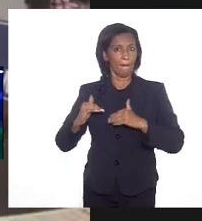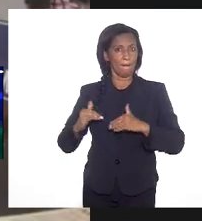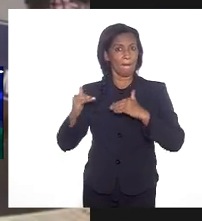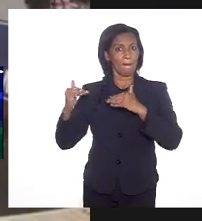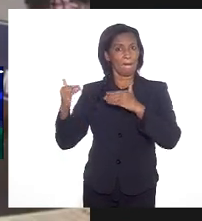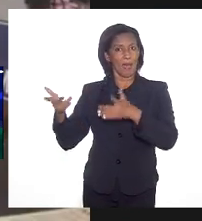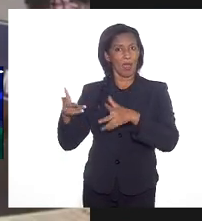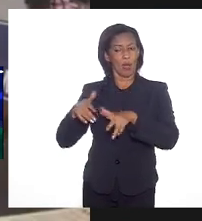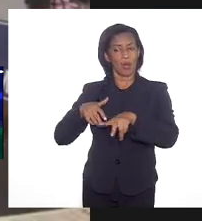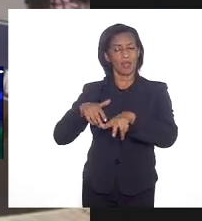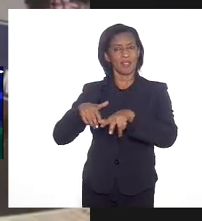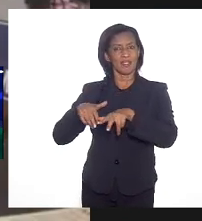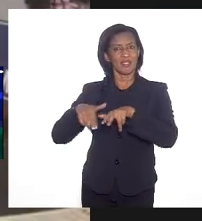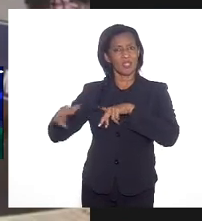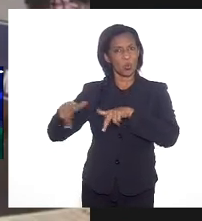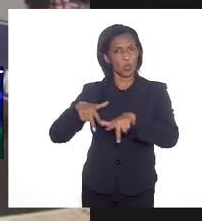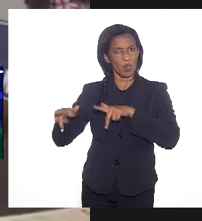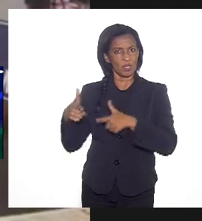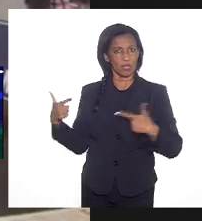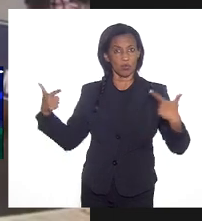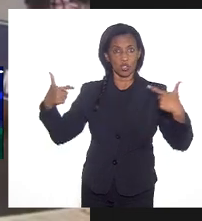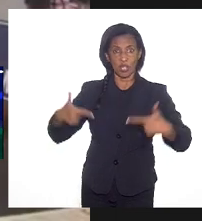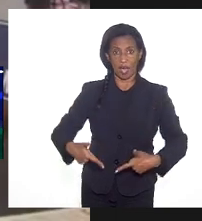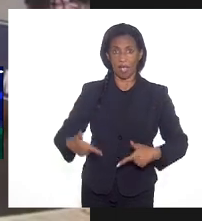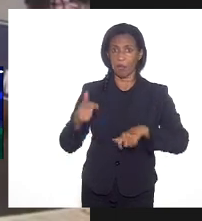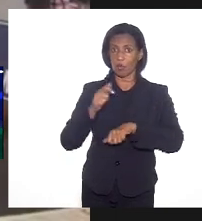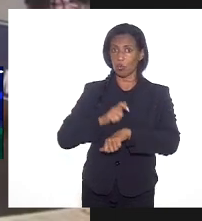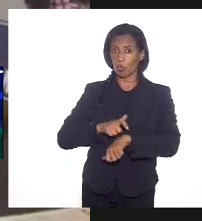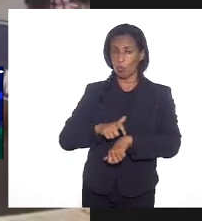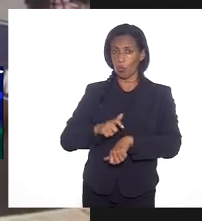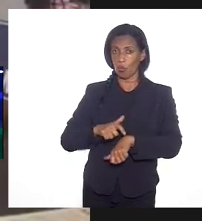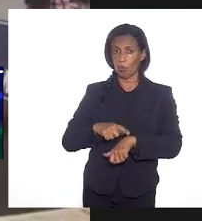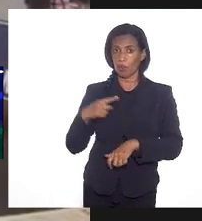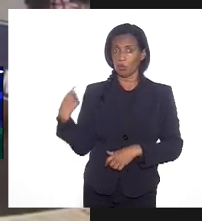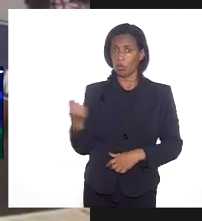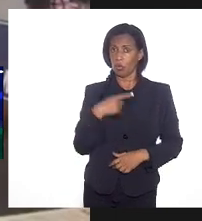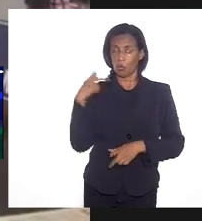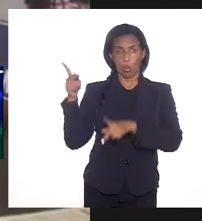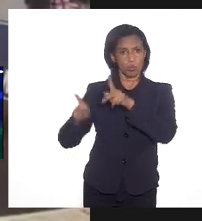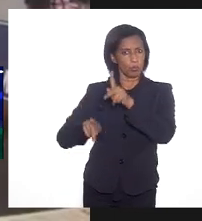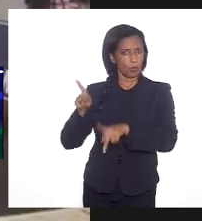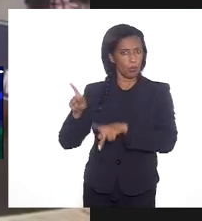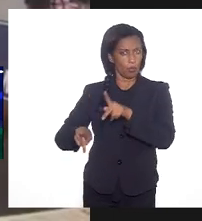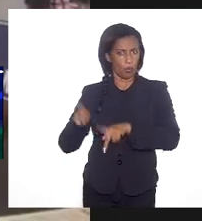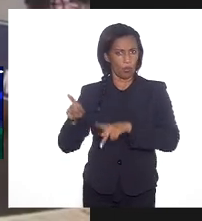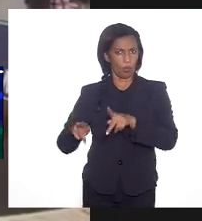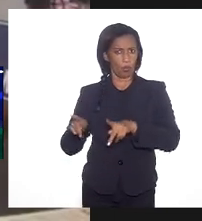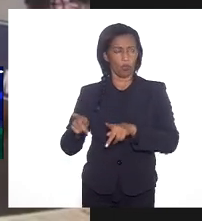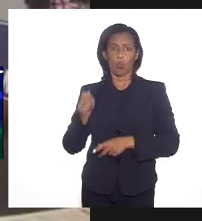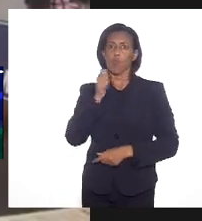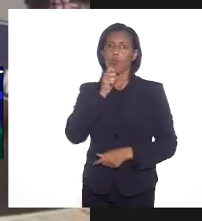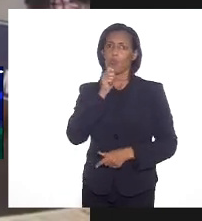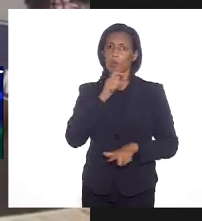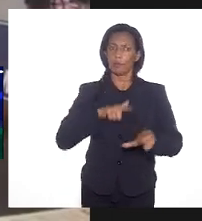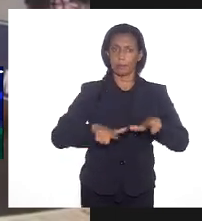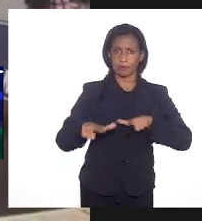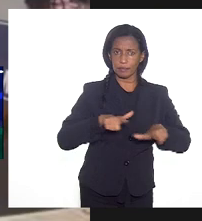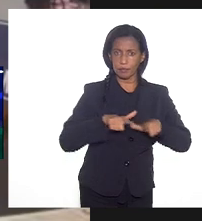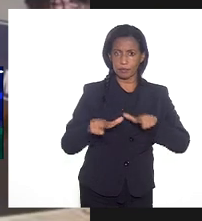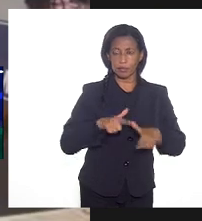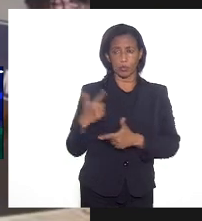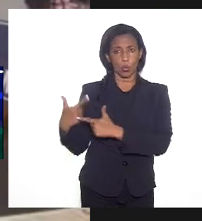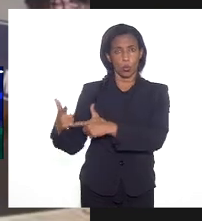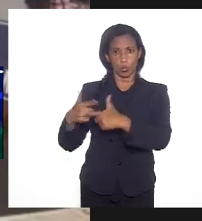circulação de armas e, no entanto, no momento em que o nosso povo está desempregado e toda a